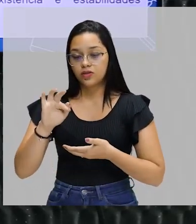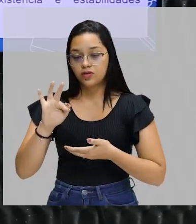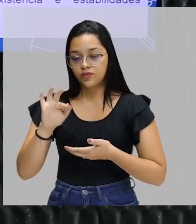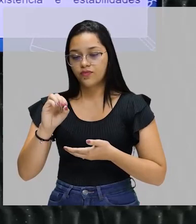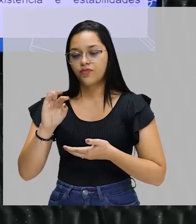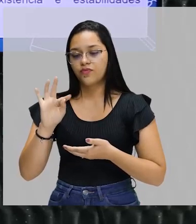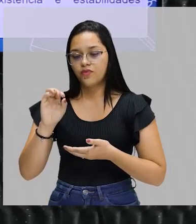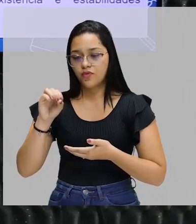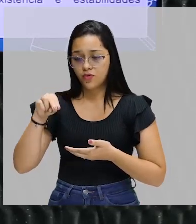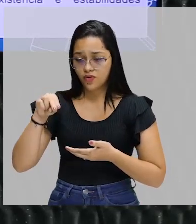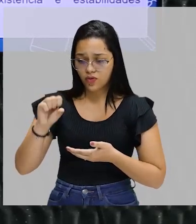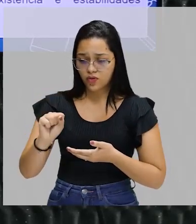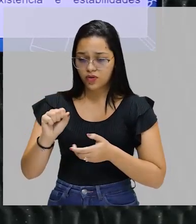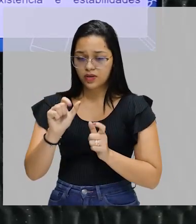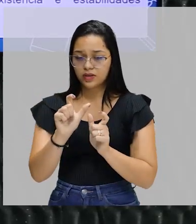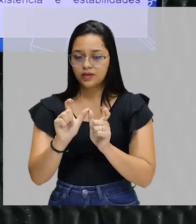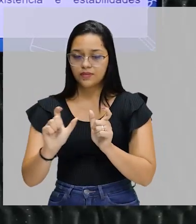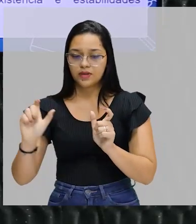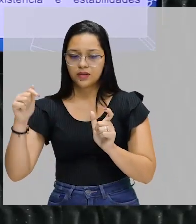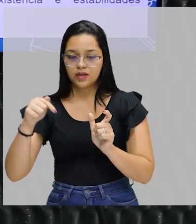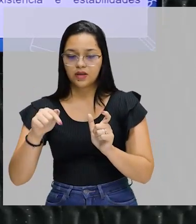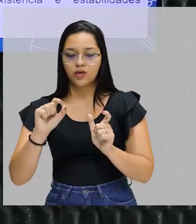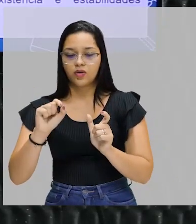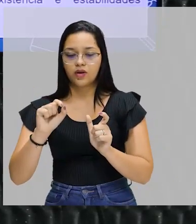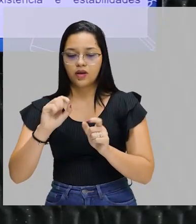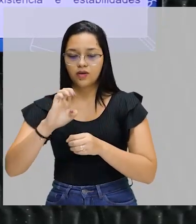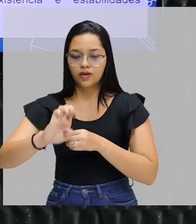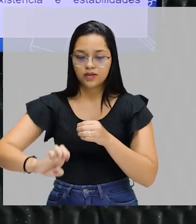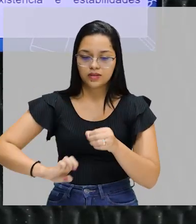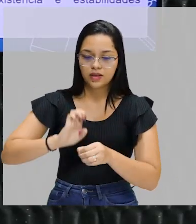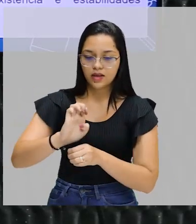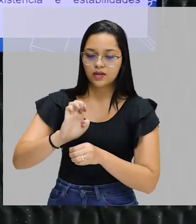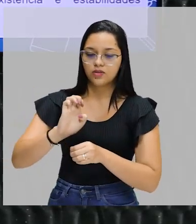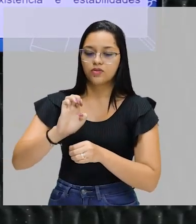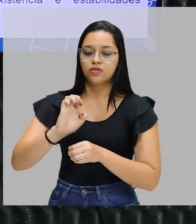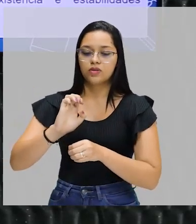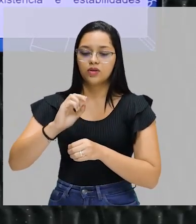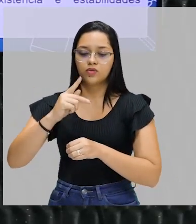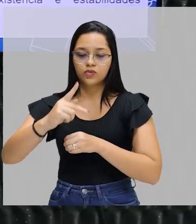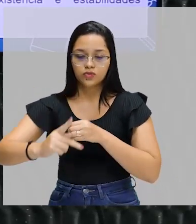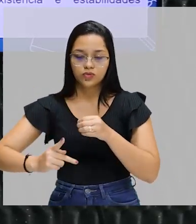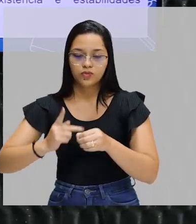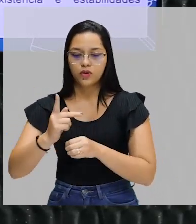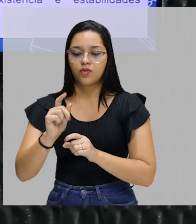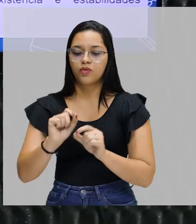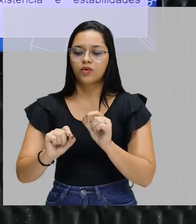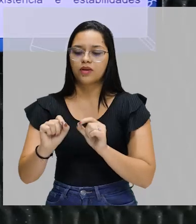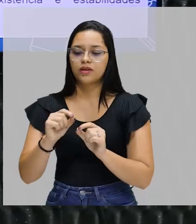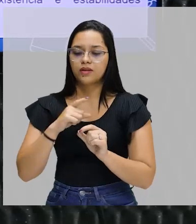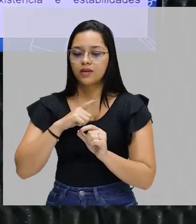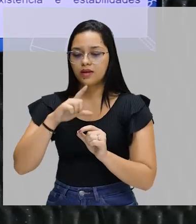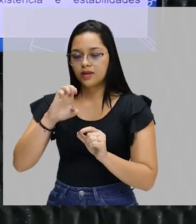fótons virtuais entre as partículas, como os elétrons e os prótons, é descrita pela